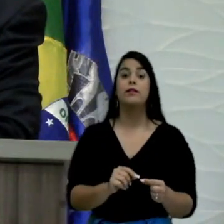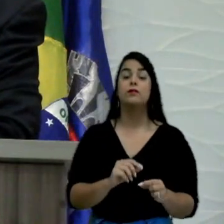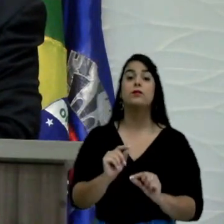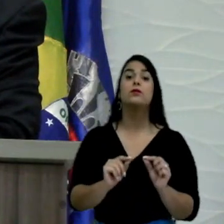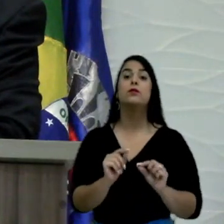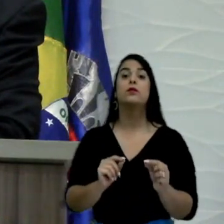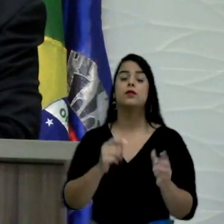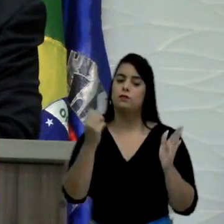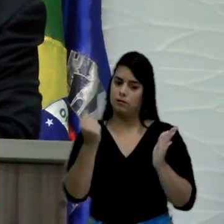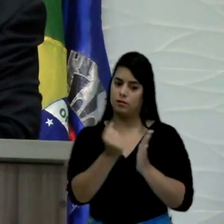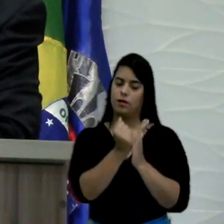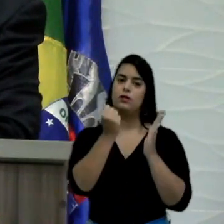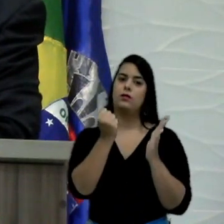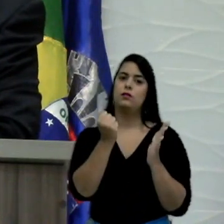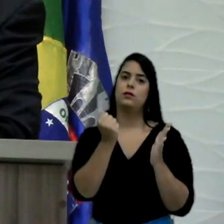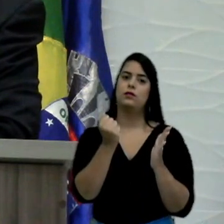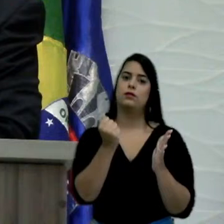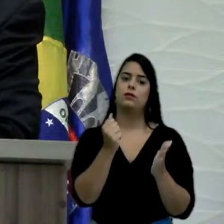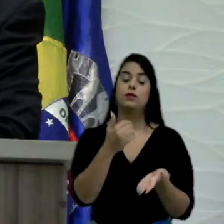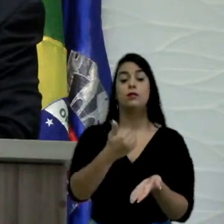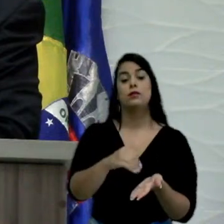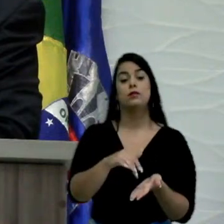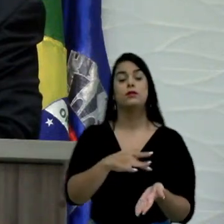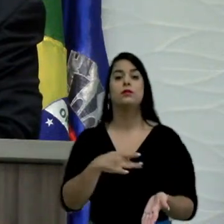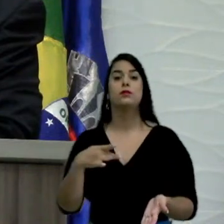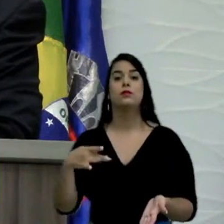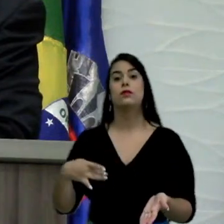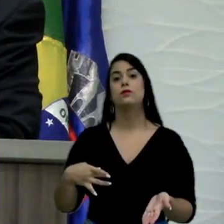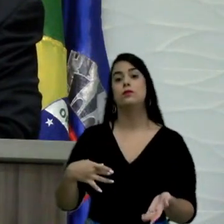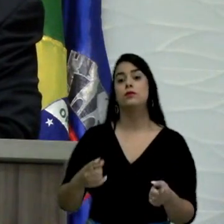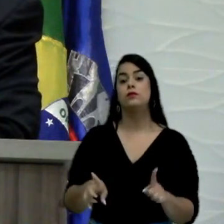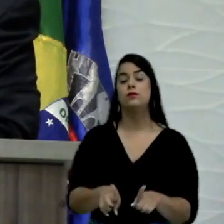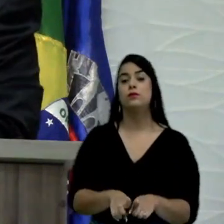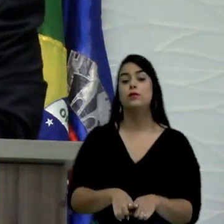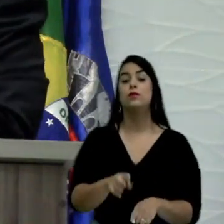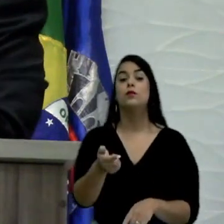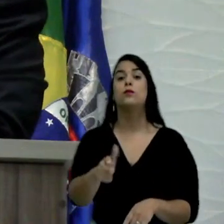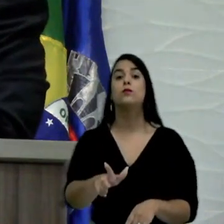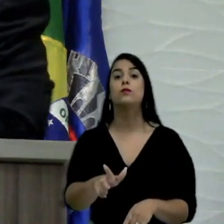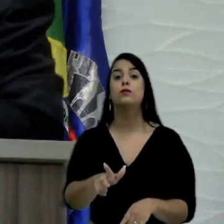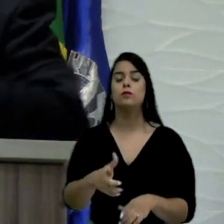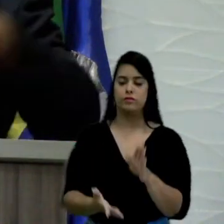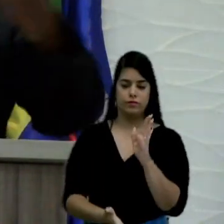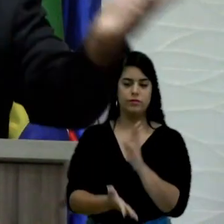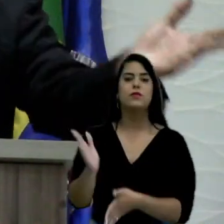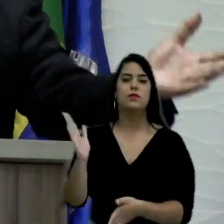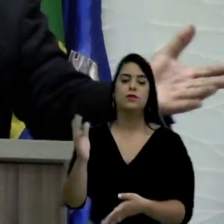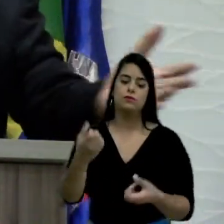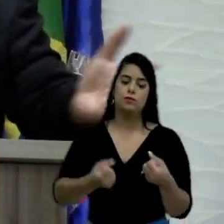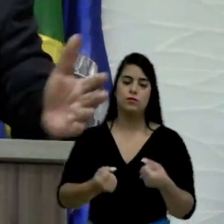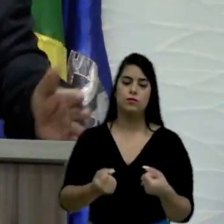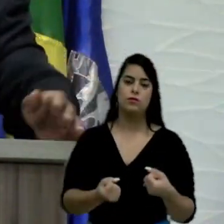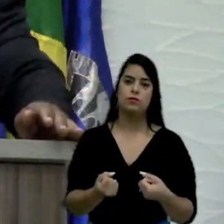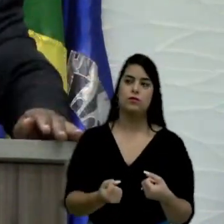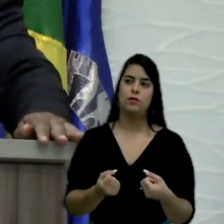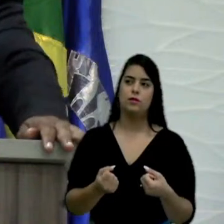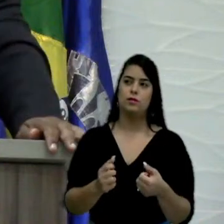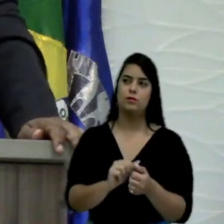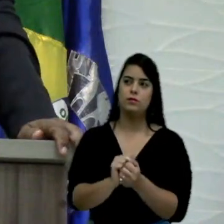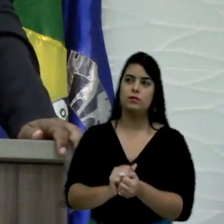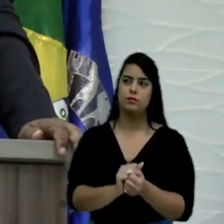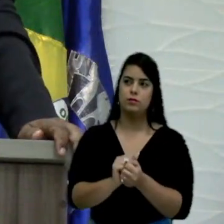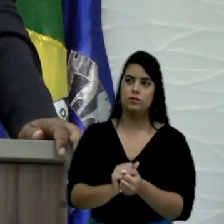marcar na Secretaria de Saúde e a outra coisa que nós fazemos é levar ou arrumar um carro que leve. Não é isso? Pode